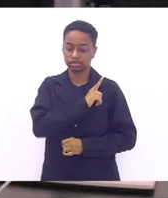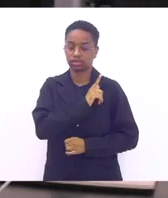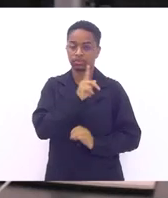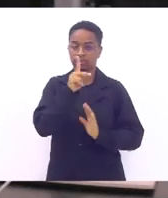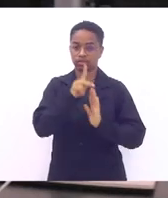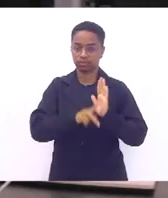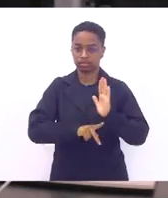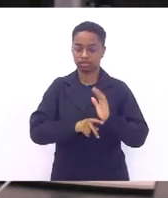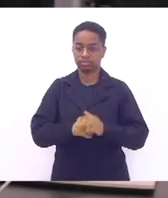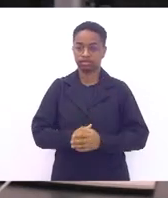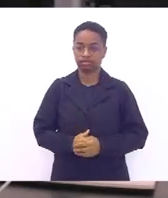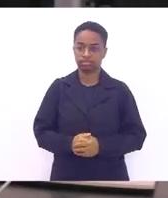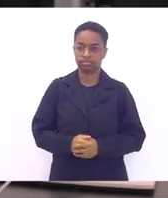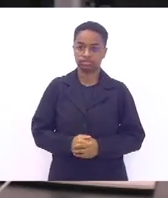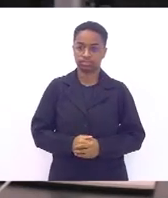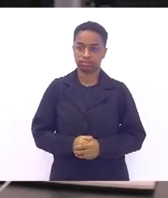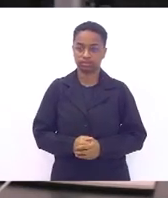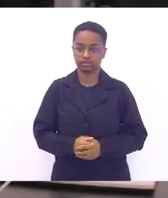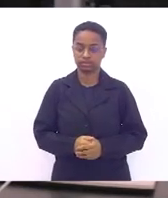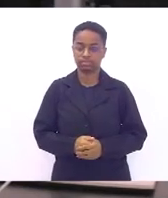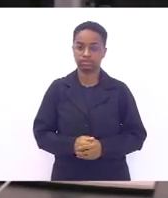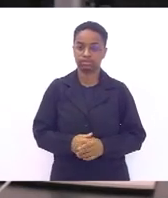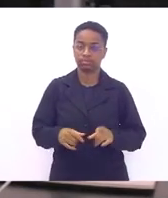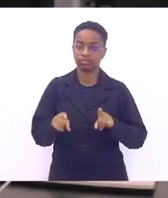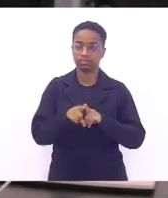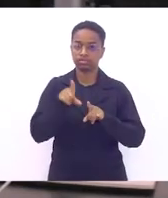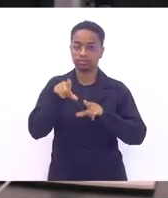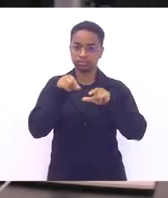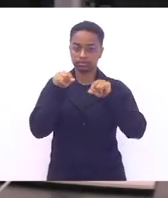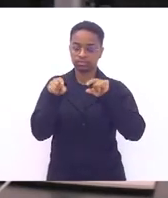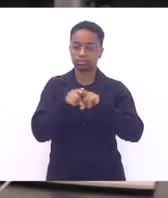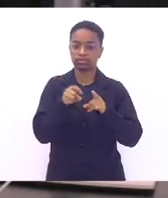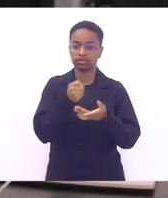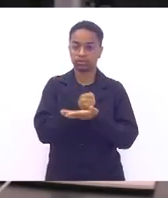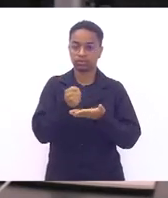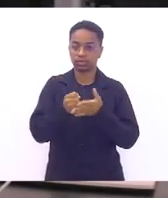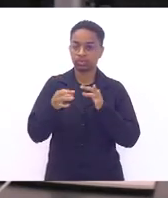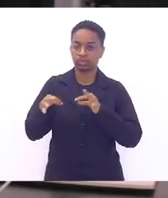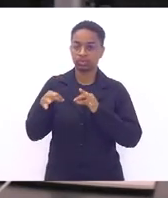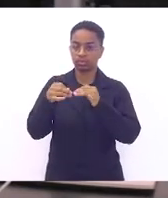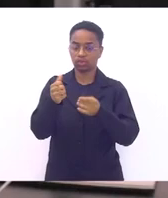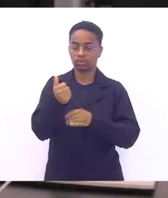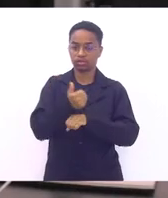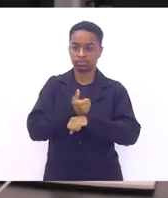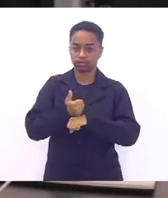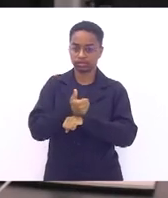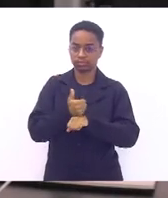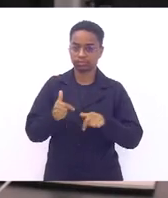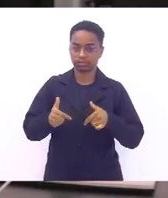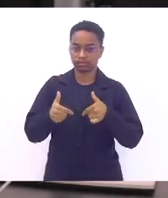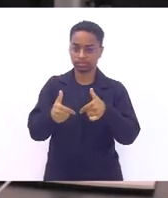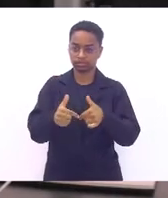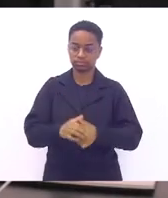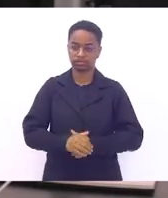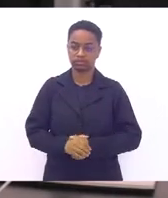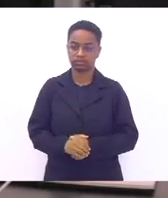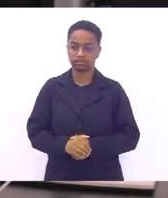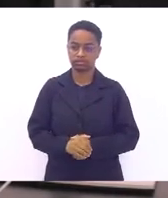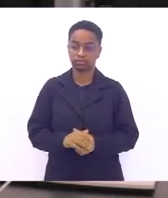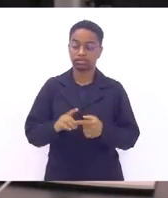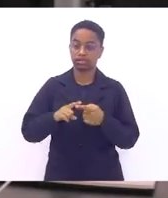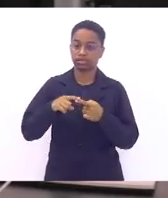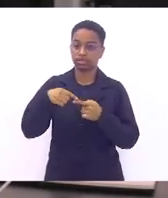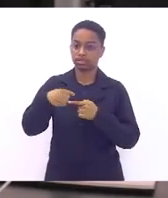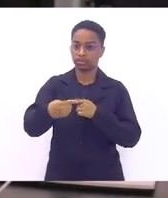projeto, a seleção e contratação de todos os profissionais que iam atuar, até que, então, o